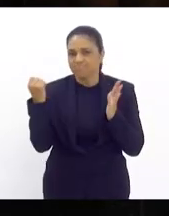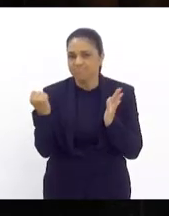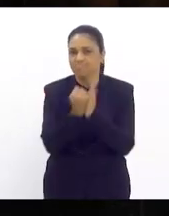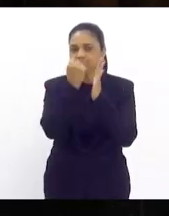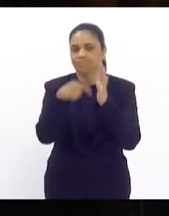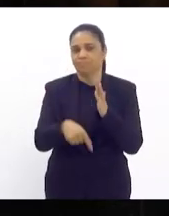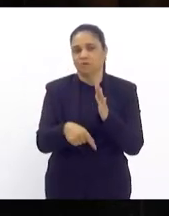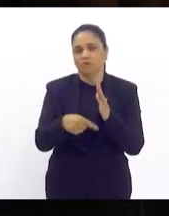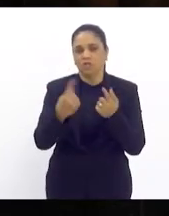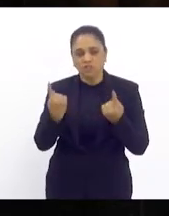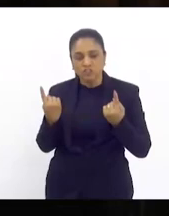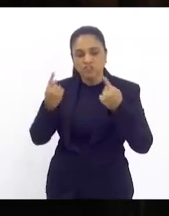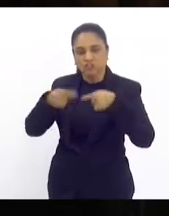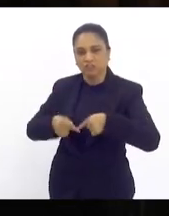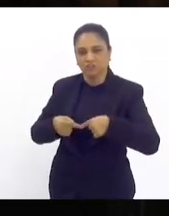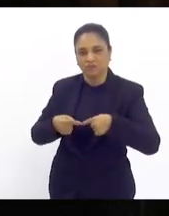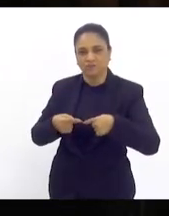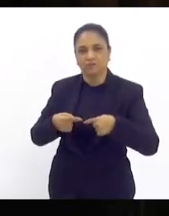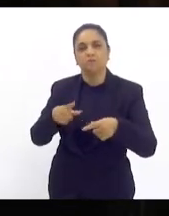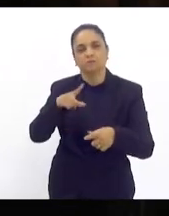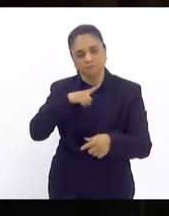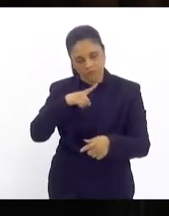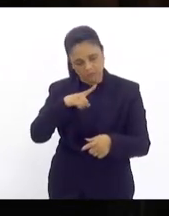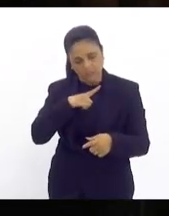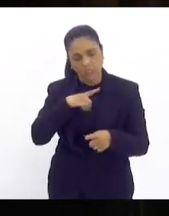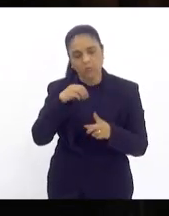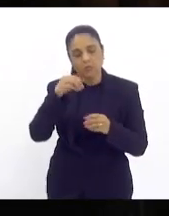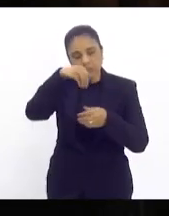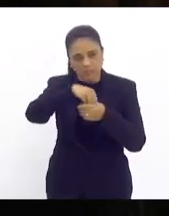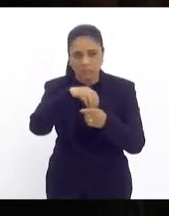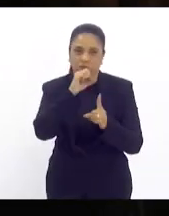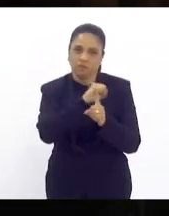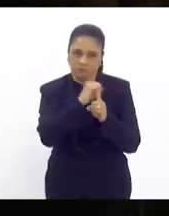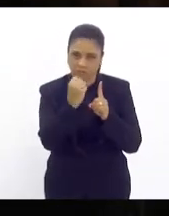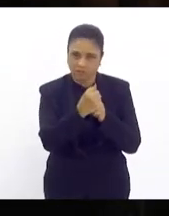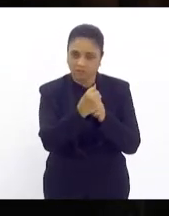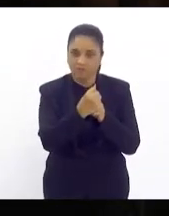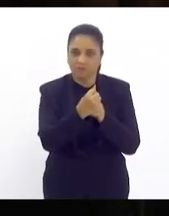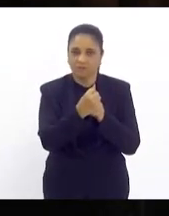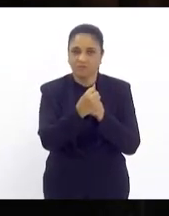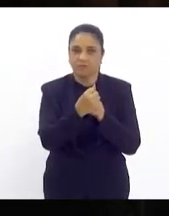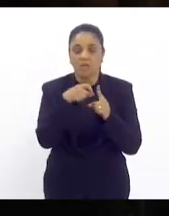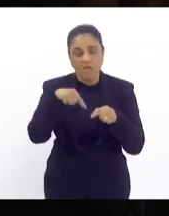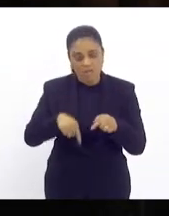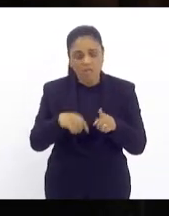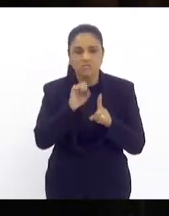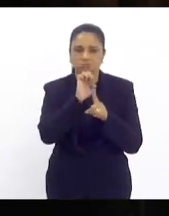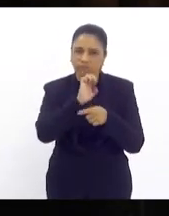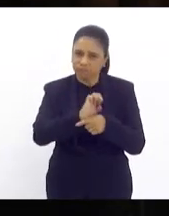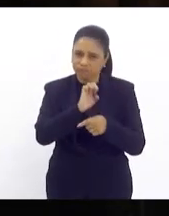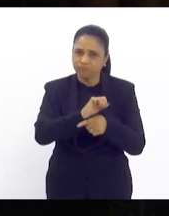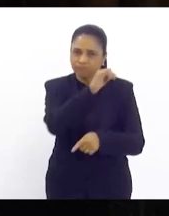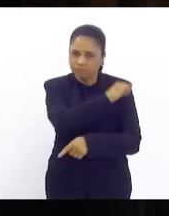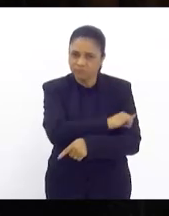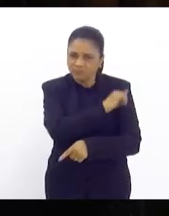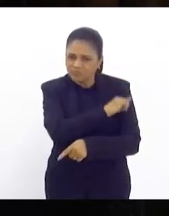diante dos Desafios que nós temos também na própria sociedade então é esse o Rio de Janeiro que